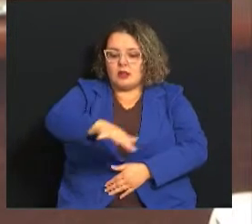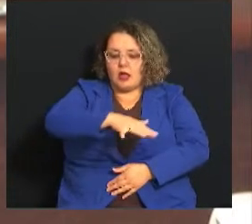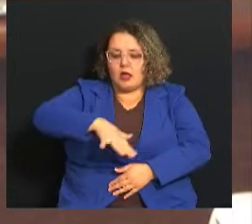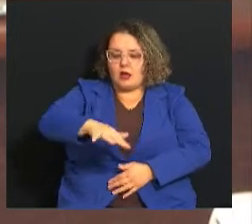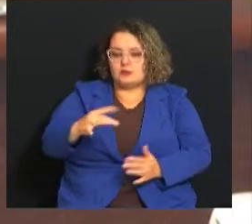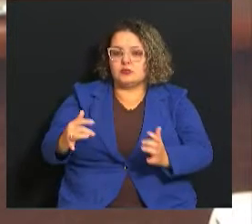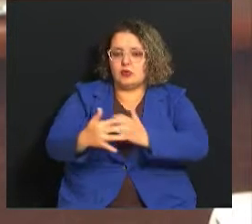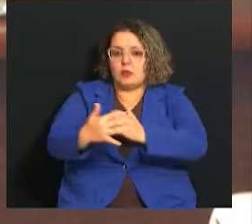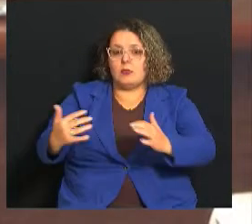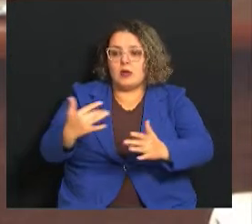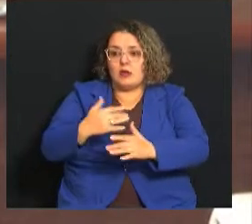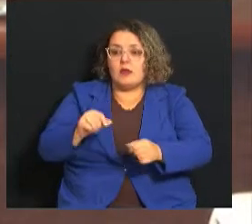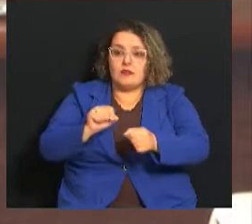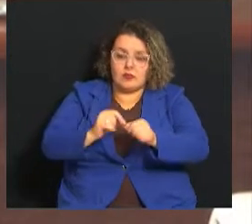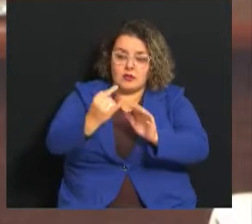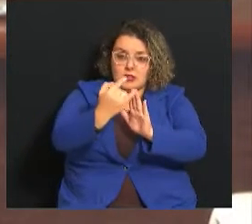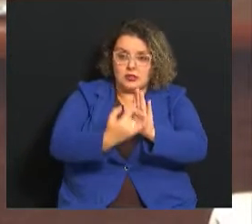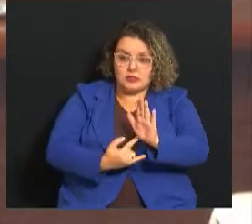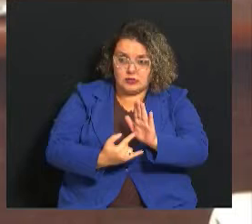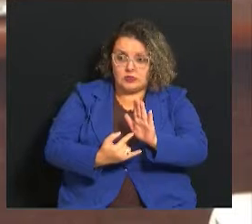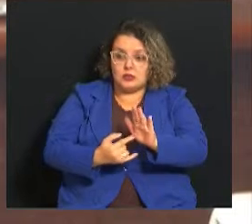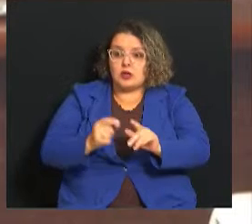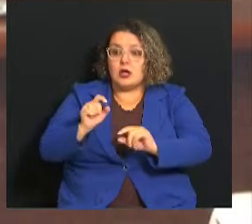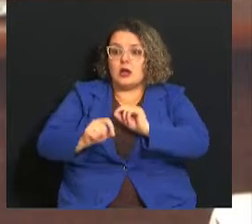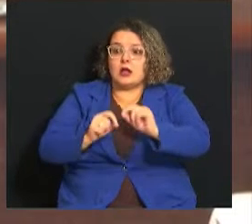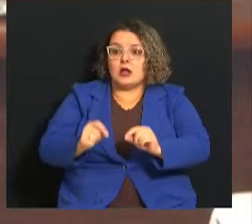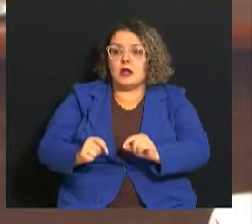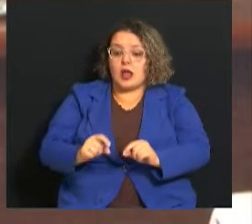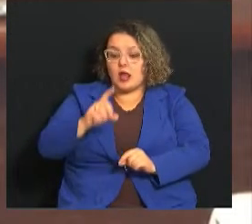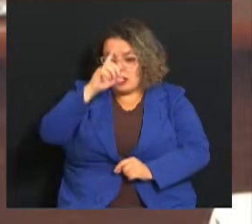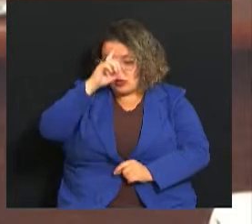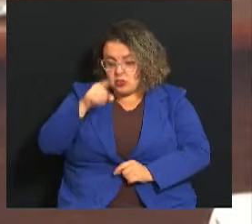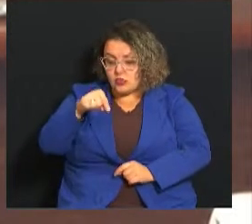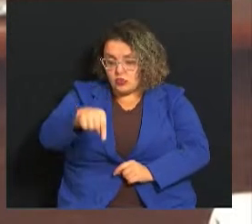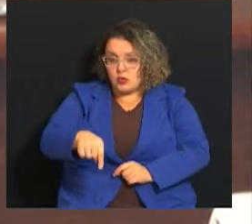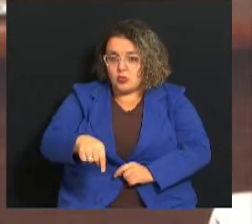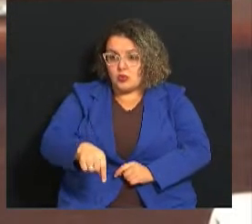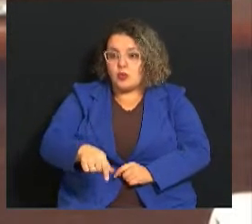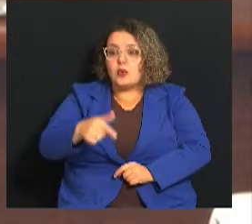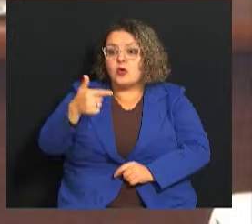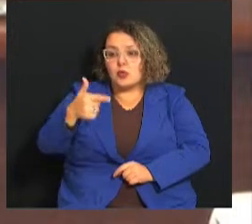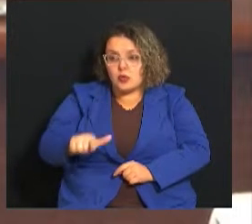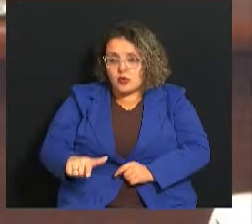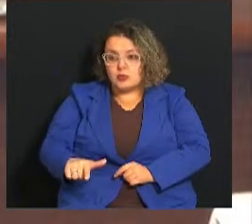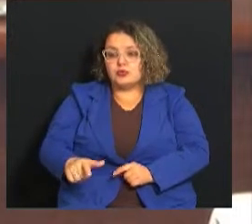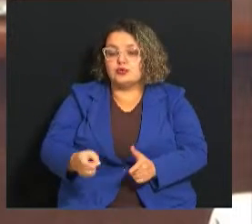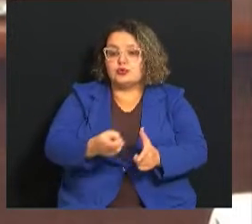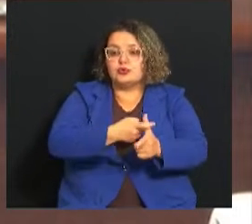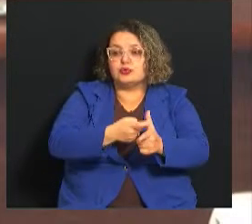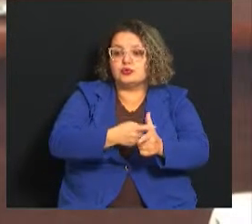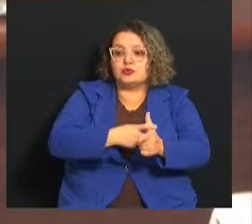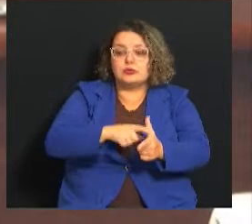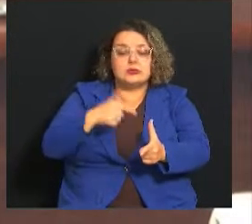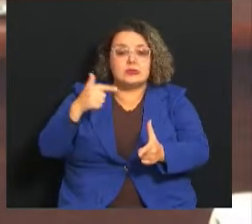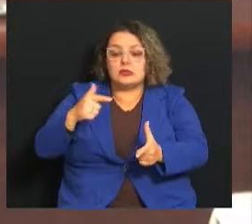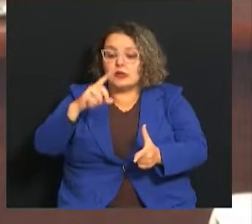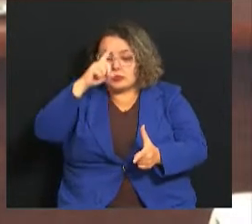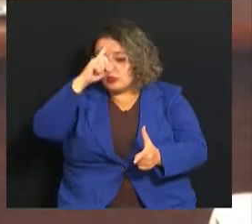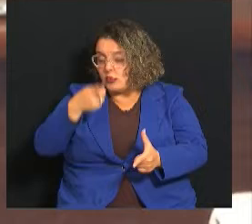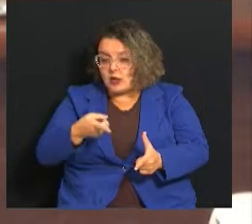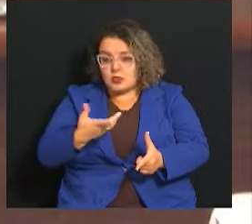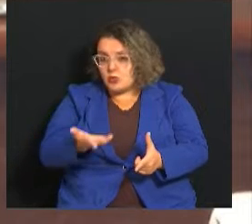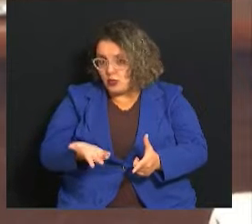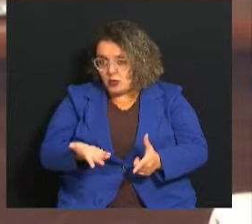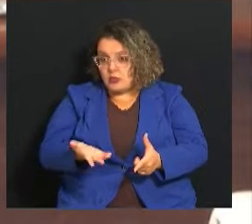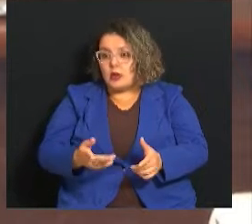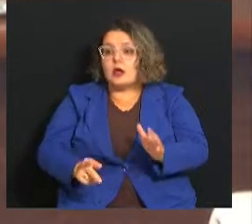faz-se a regularização, titula quem está hoje sobre a posse, só que continua o débito de quem já não tem mais a posse. Então esse projeto nós